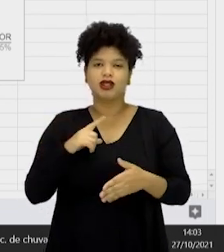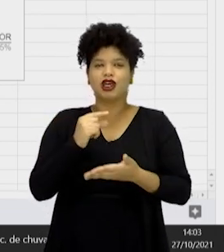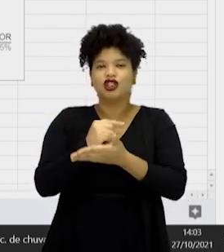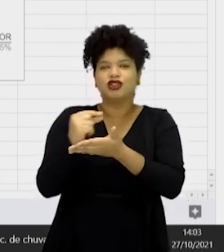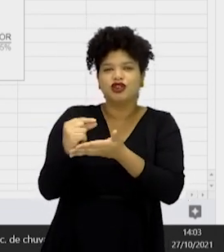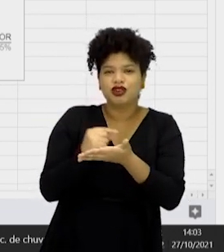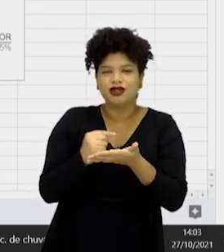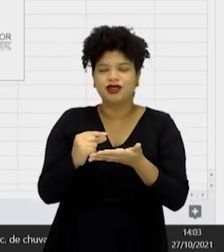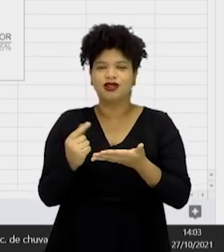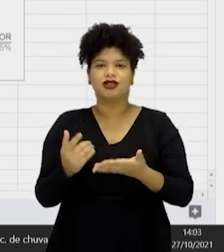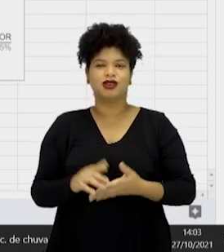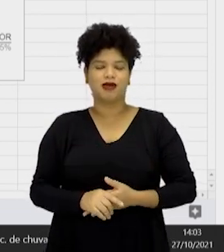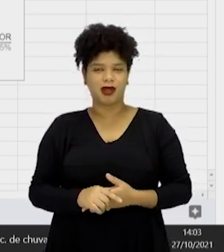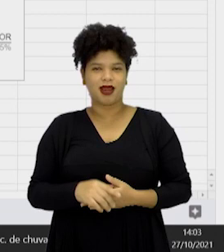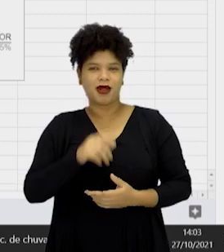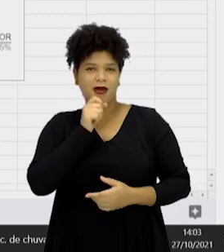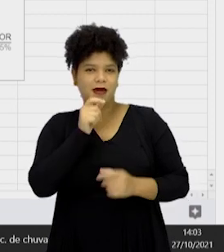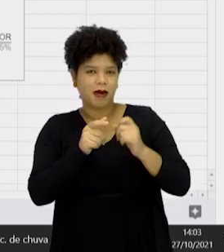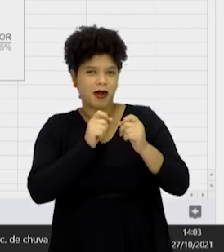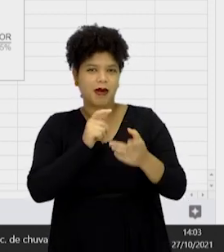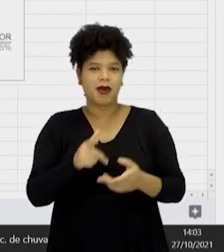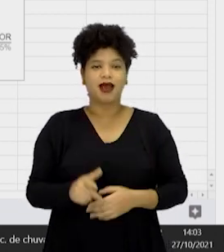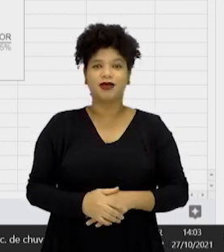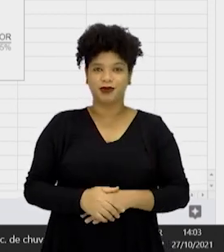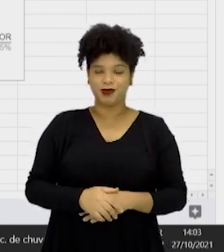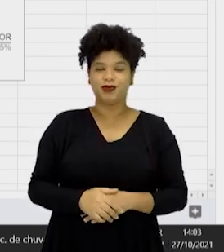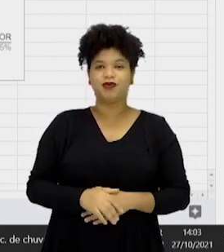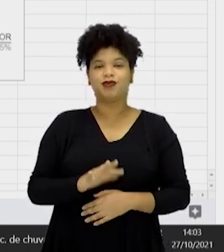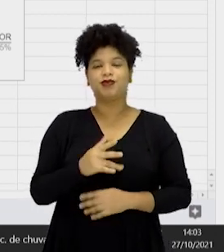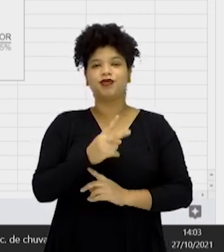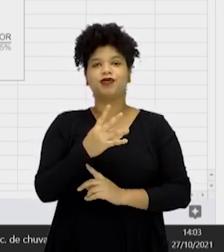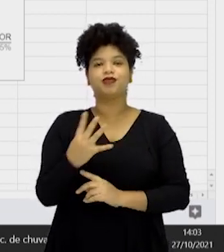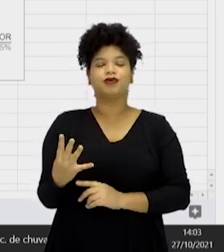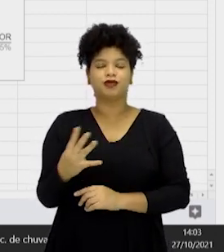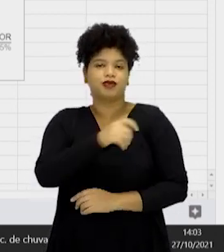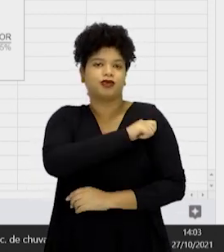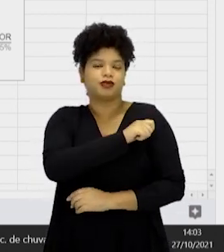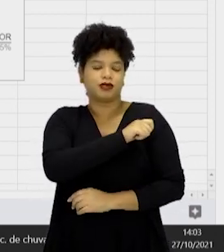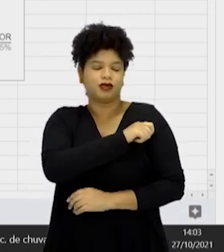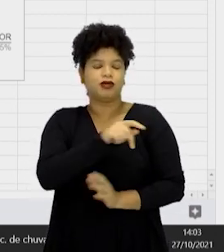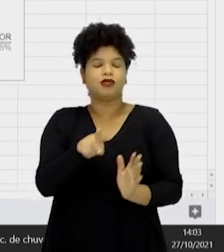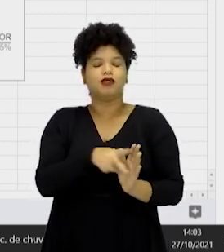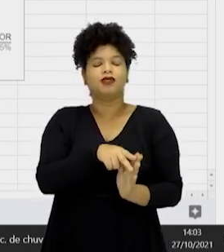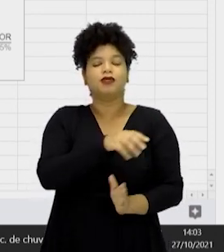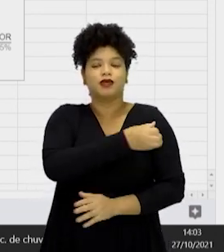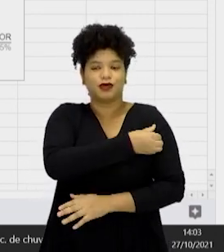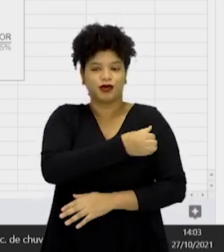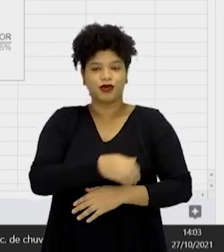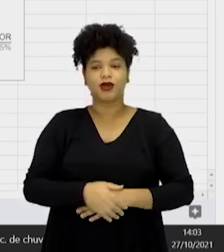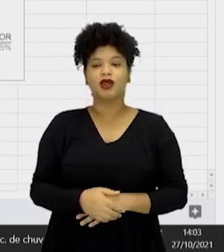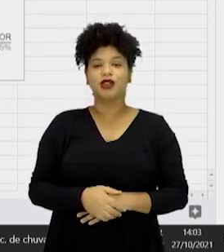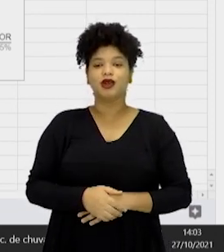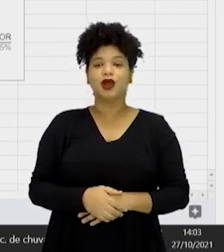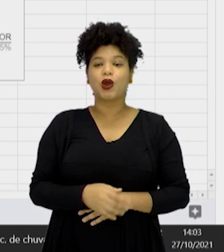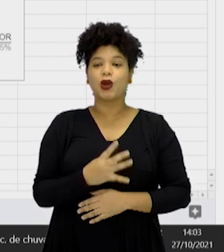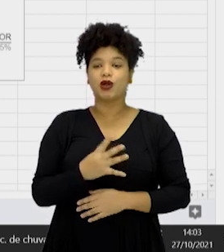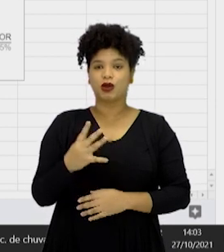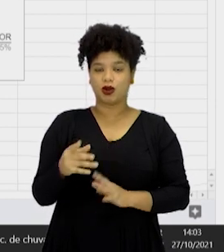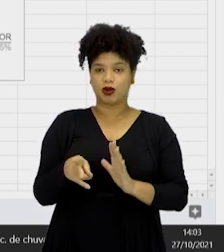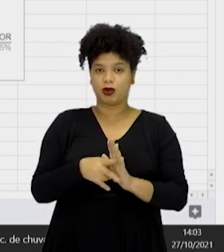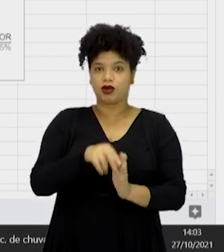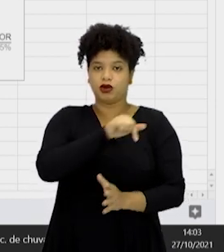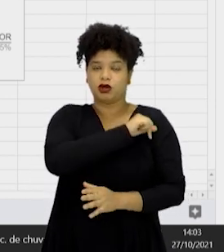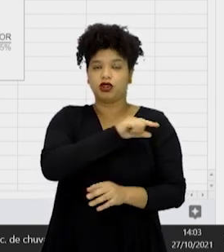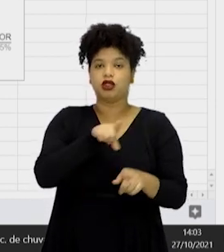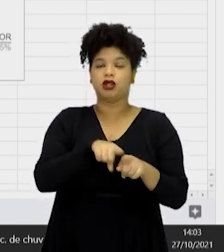Comédia, ação e assim vai. Teve uma seleção aí de 24 aluninhos do sexto ano, 44 do sétimo e 10 alunos